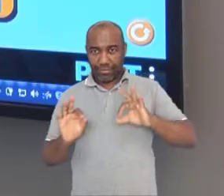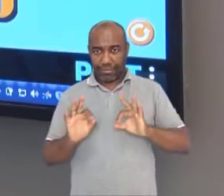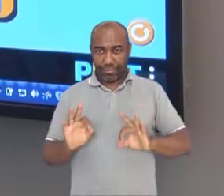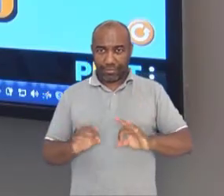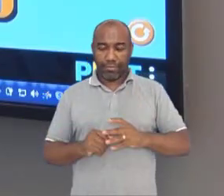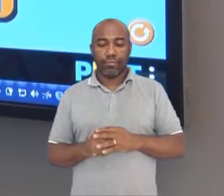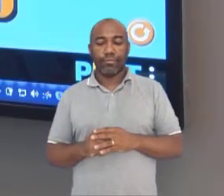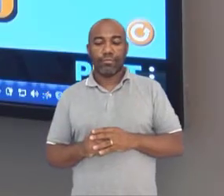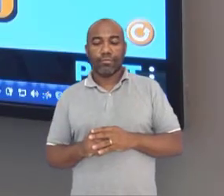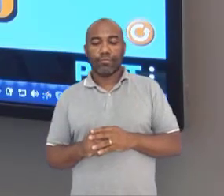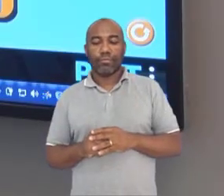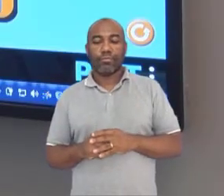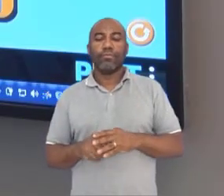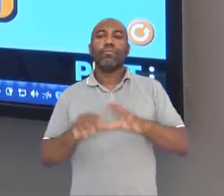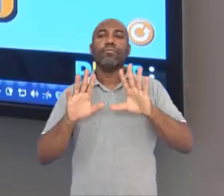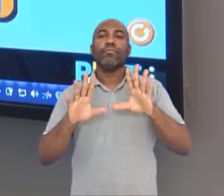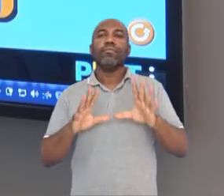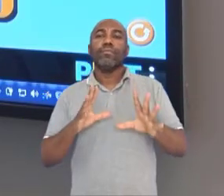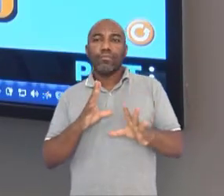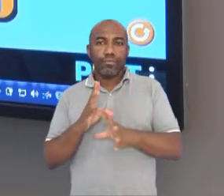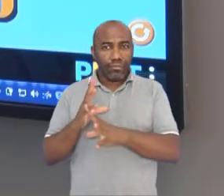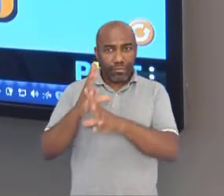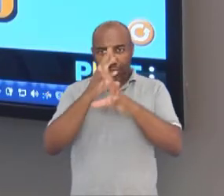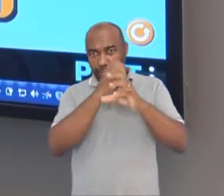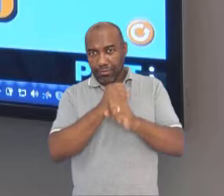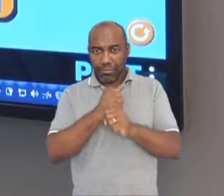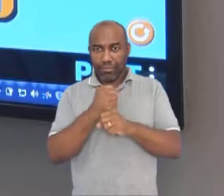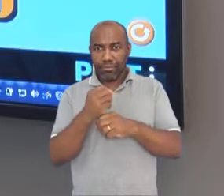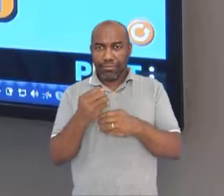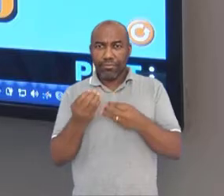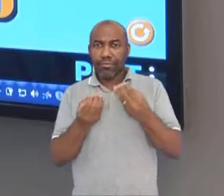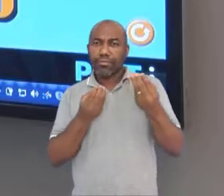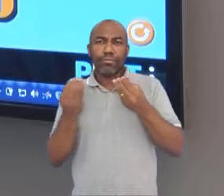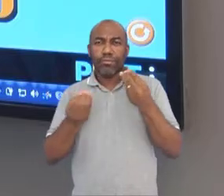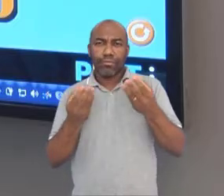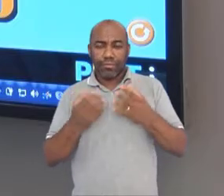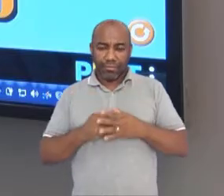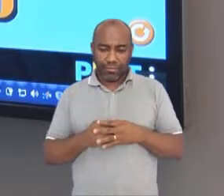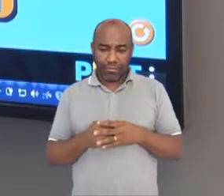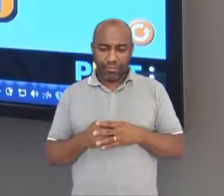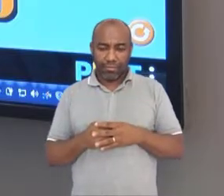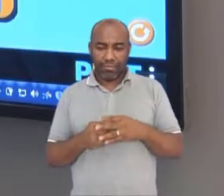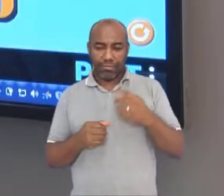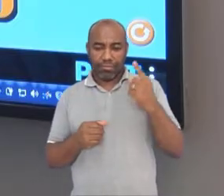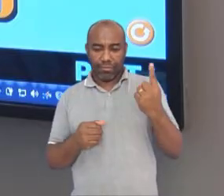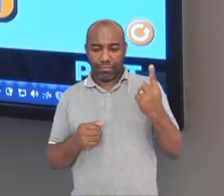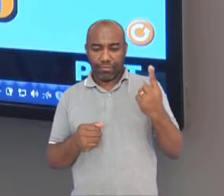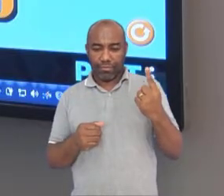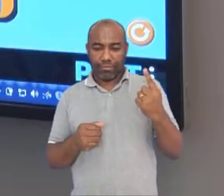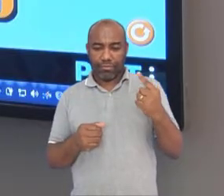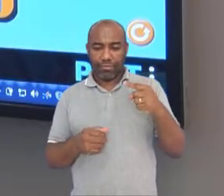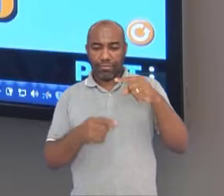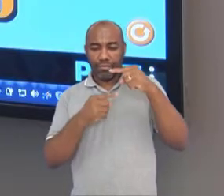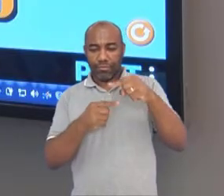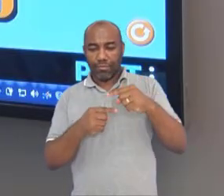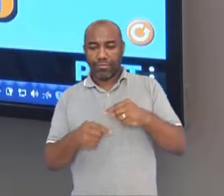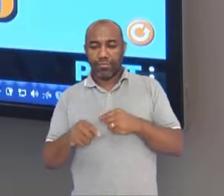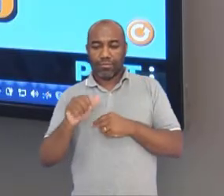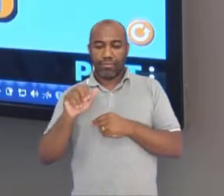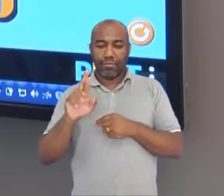é a equação para você usar e fazer esse cálculo? U igual a R vezes